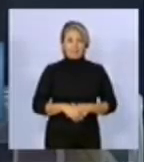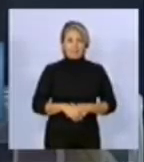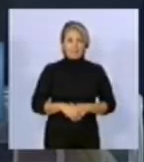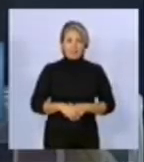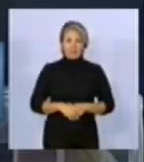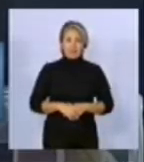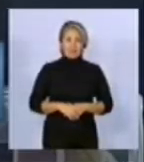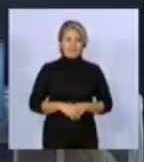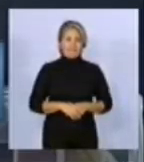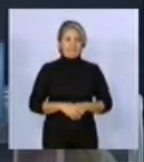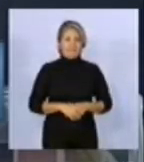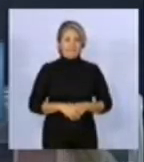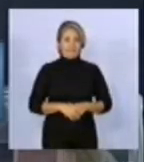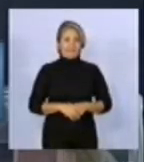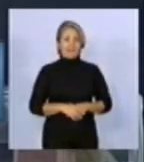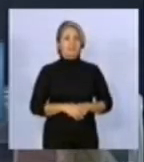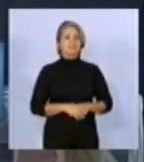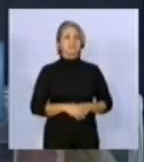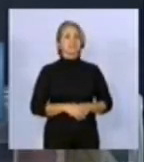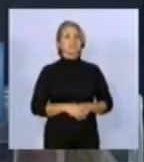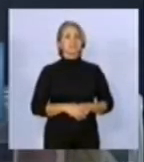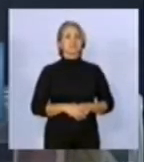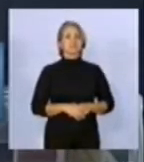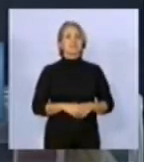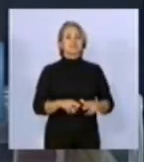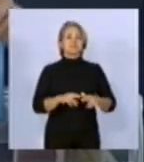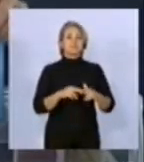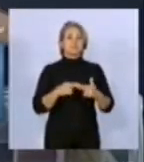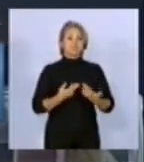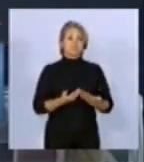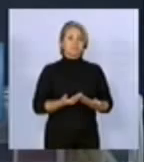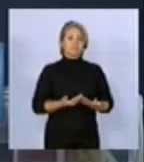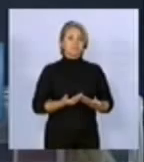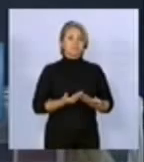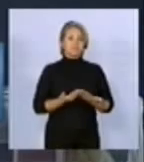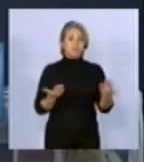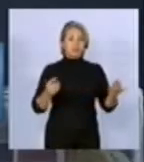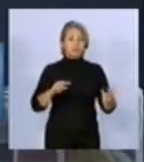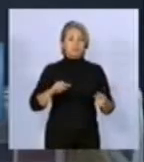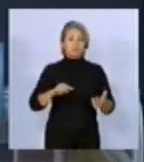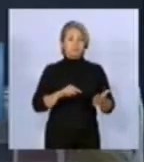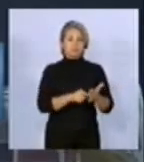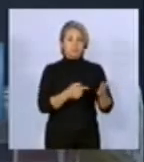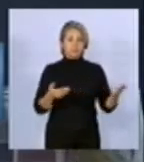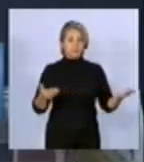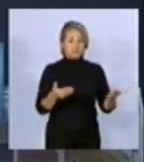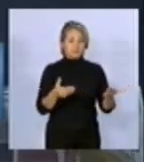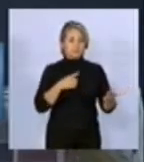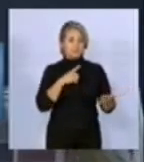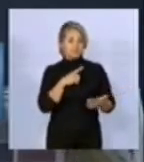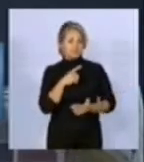só né então nesse nesse nesse ponto foram todas as os